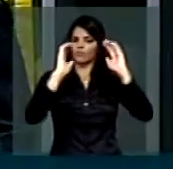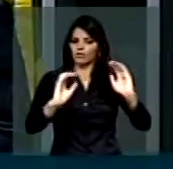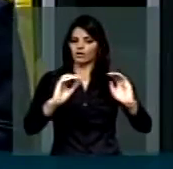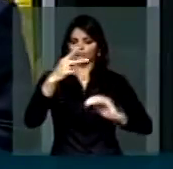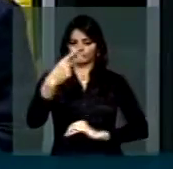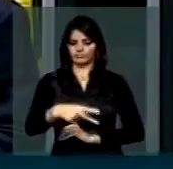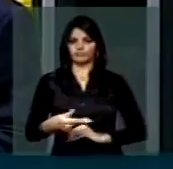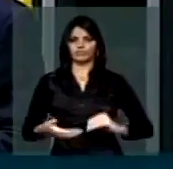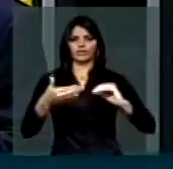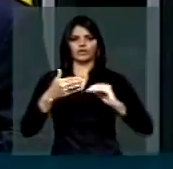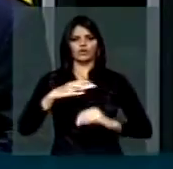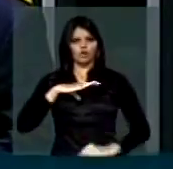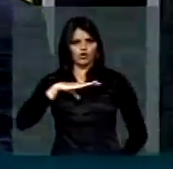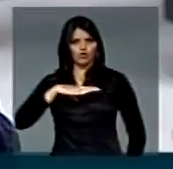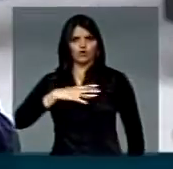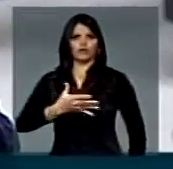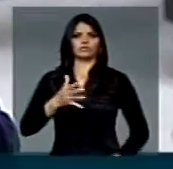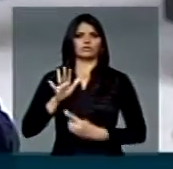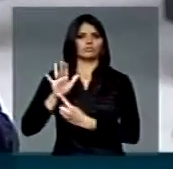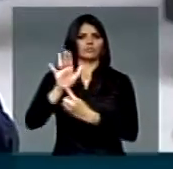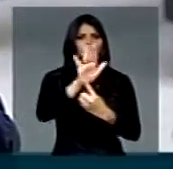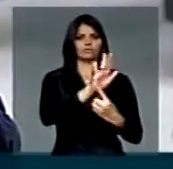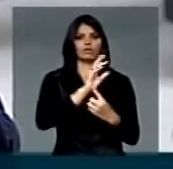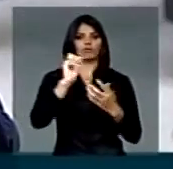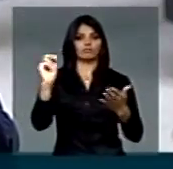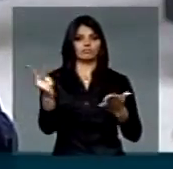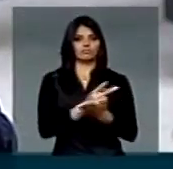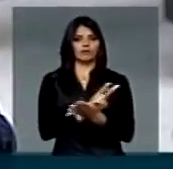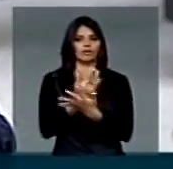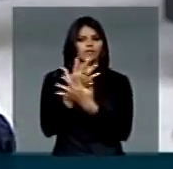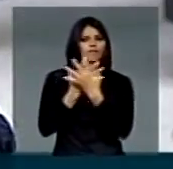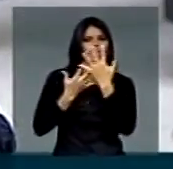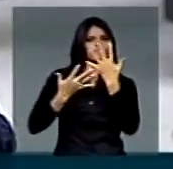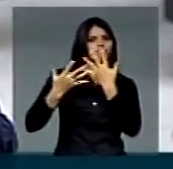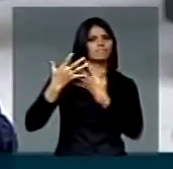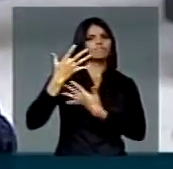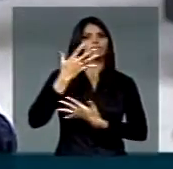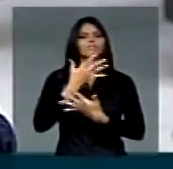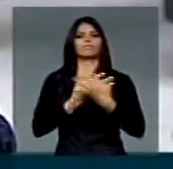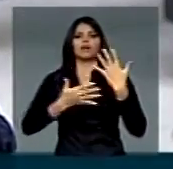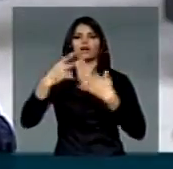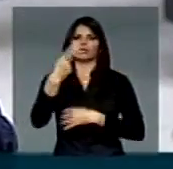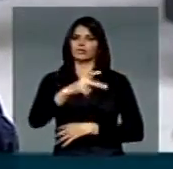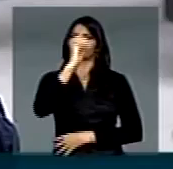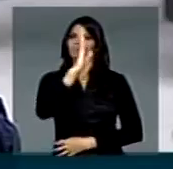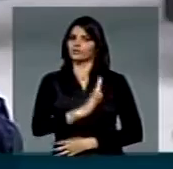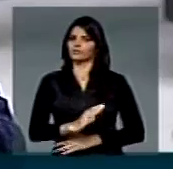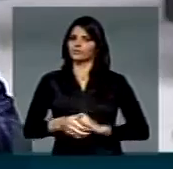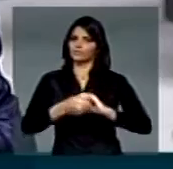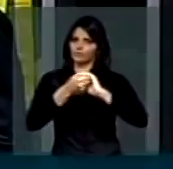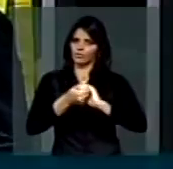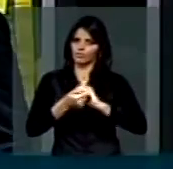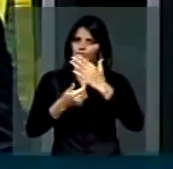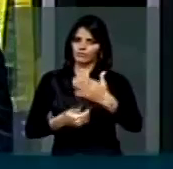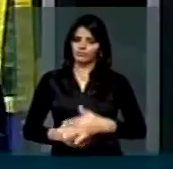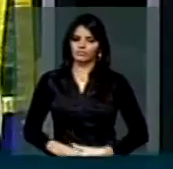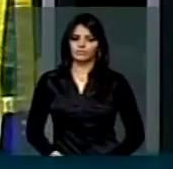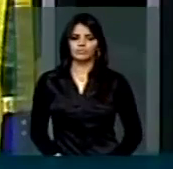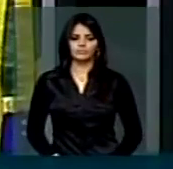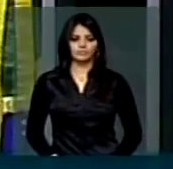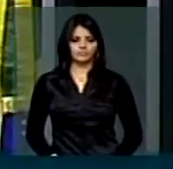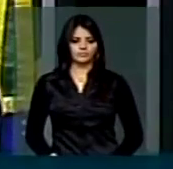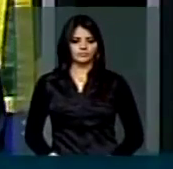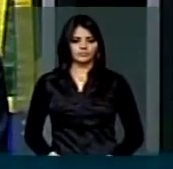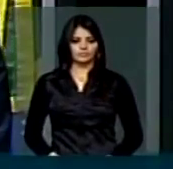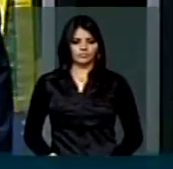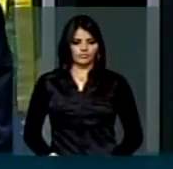a coragem de mostrar o que está acontecendo nos bastidores da República. Meus cumprimentos, deputado Mandetta. Obrigado, deputado. Parte, deputado Mandetta.